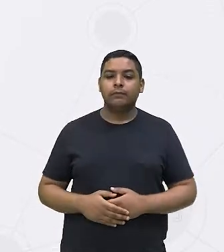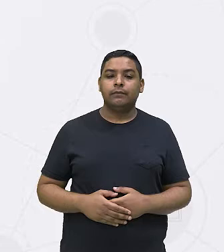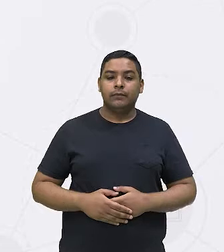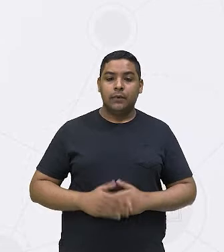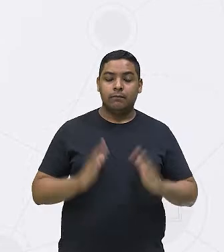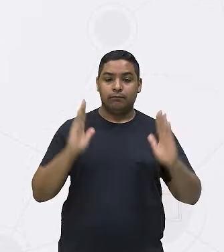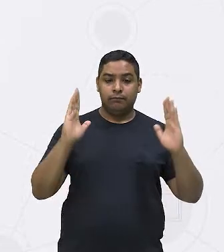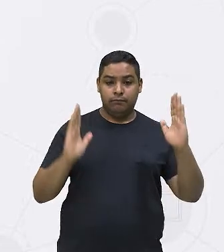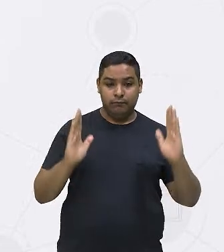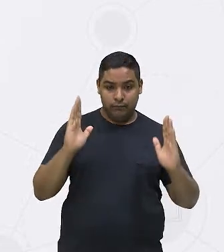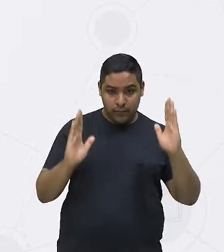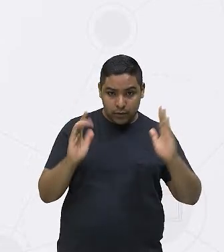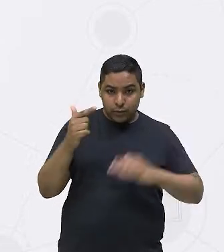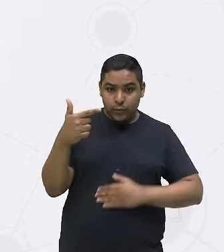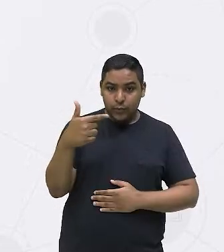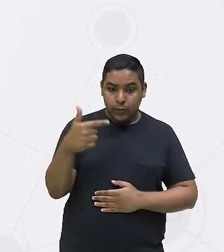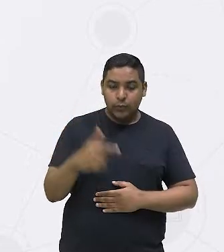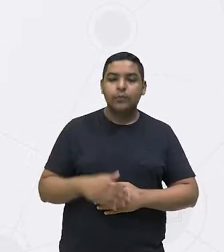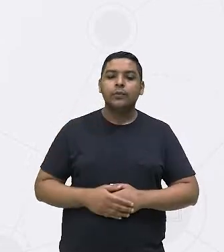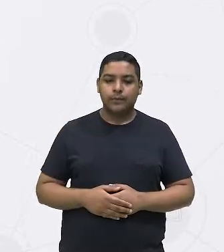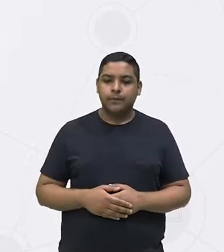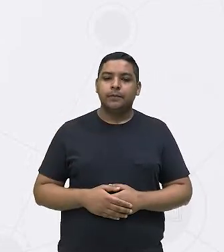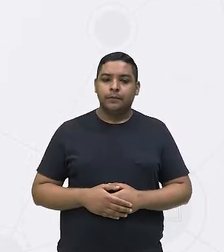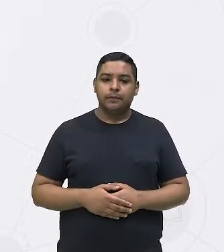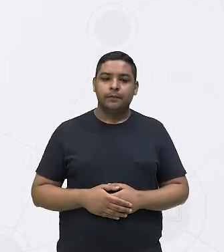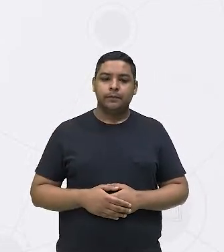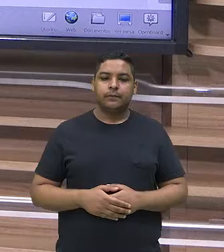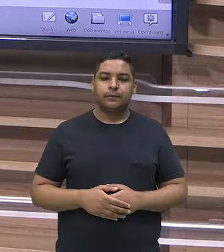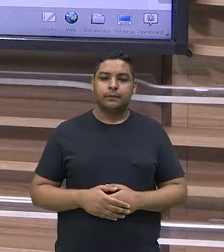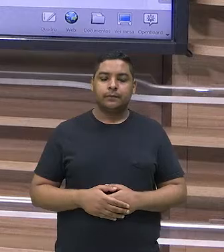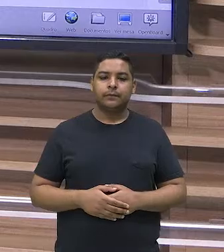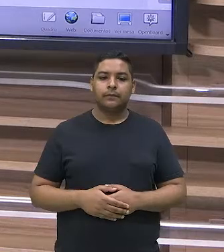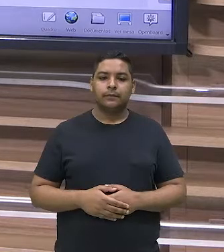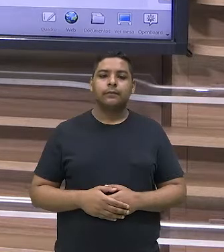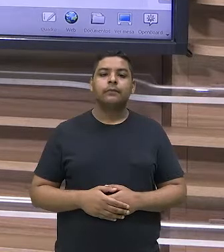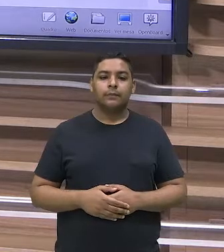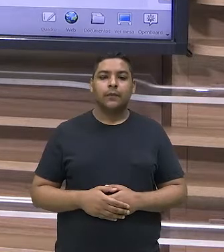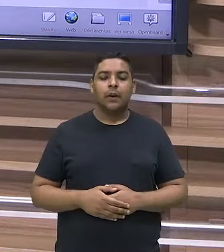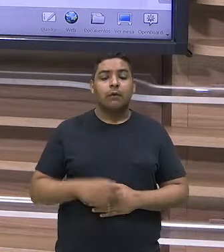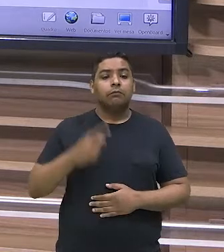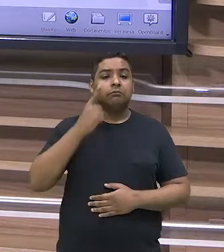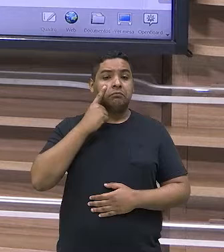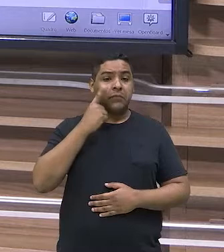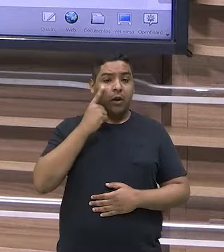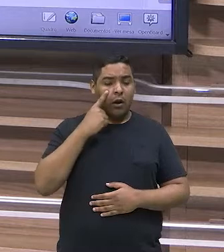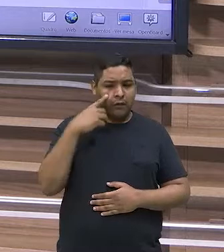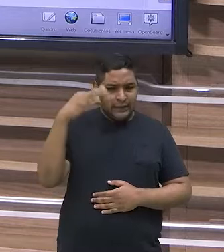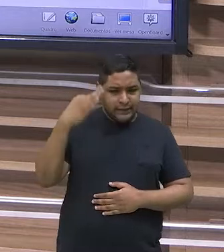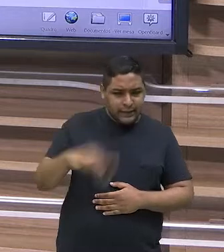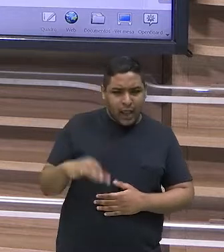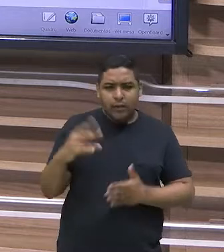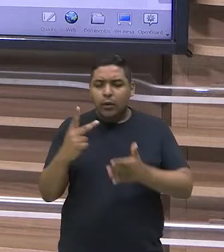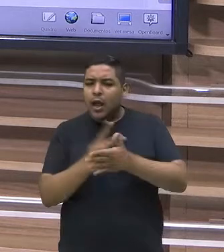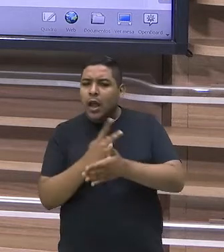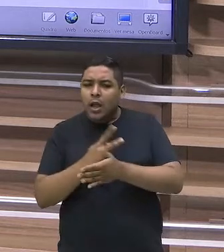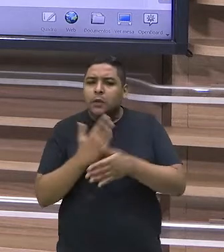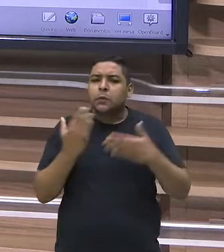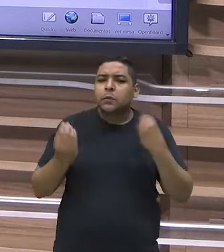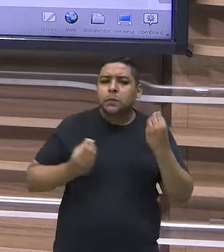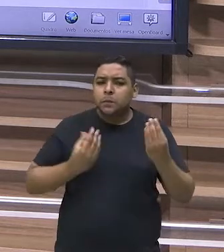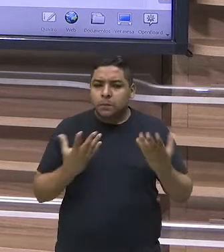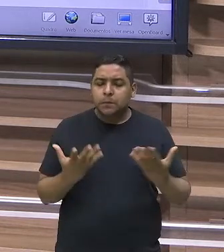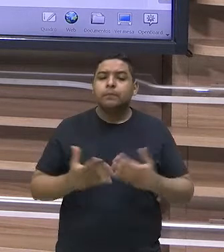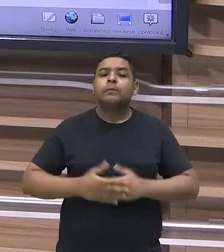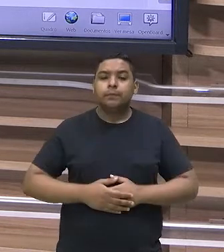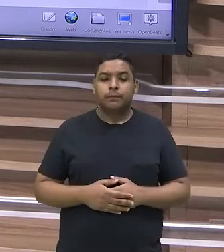aí o caderno de questões de vocês e vamos então agora fazer aqui a nossa conferência e as nossas correções dessas questões.